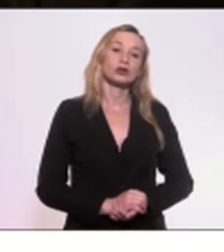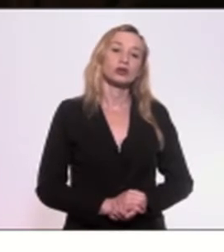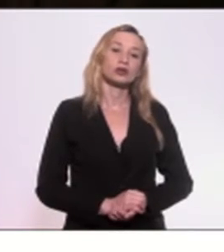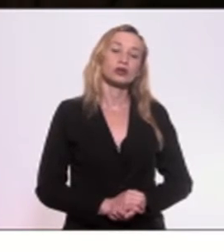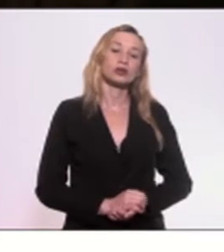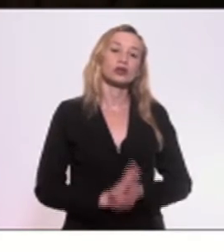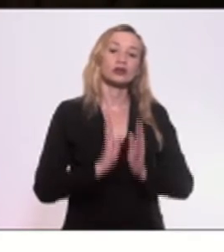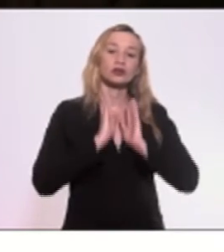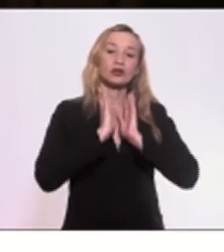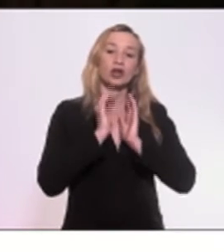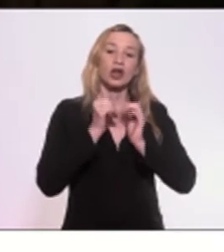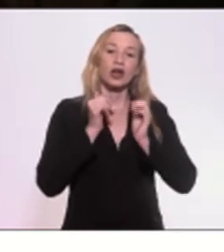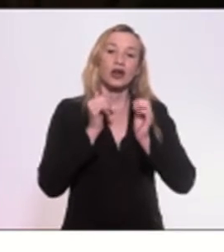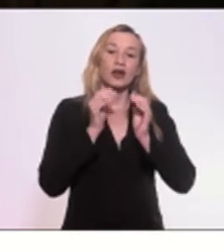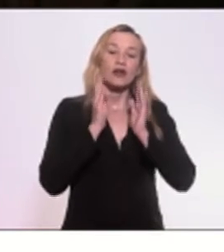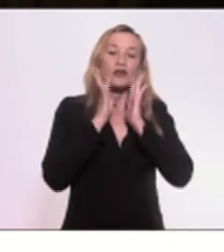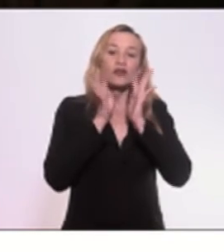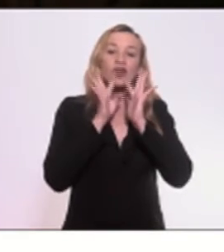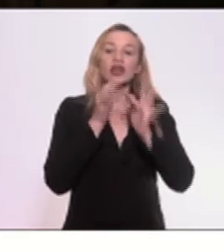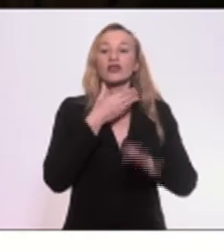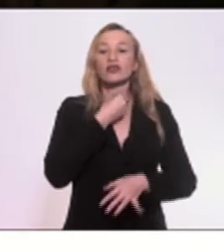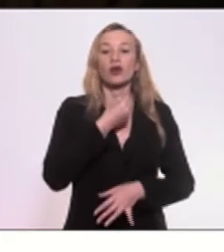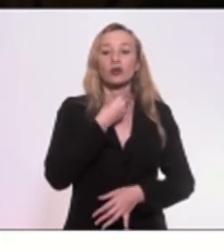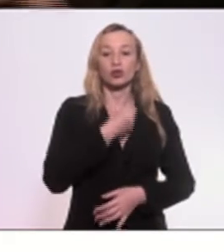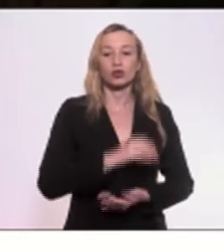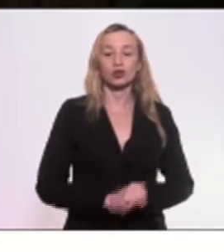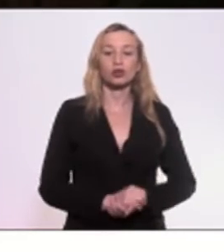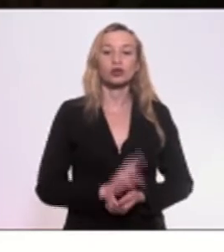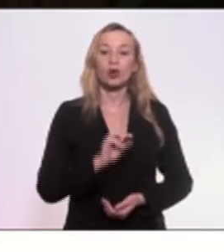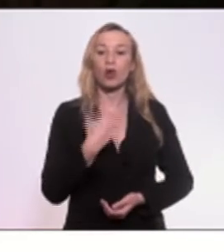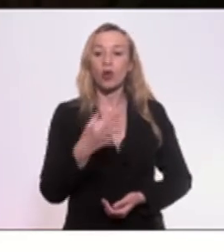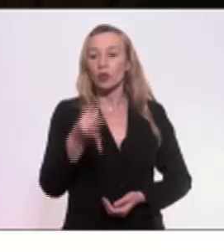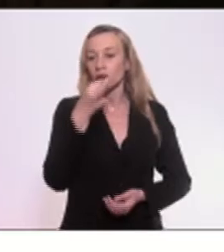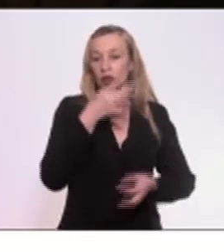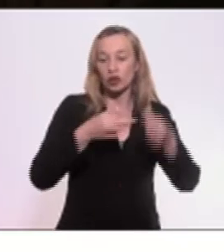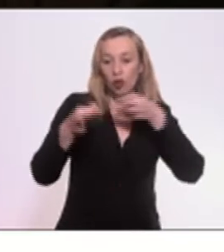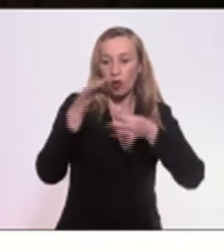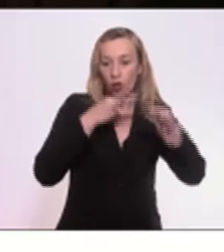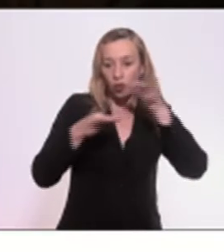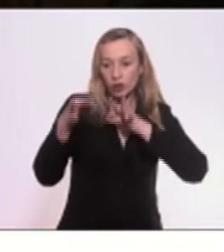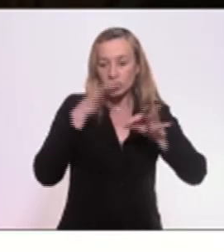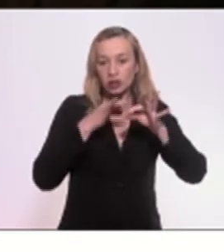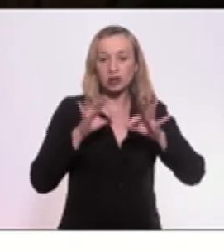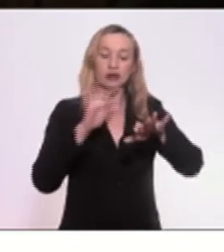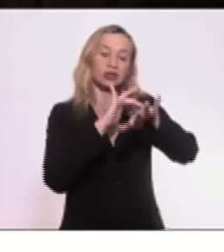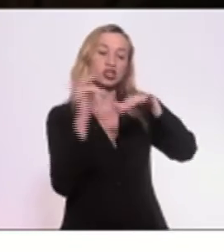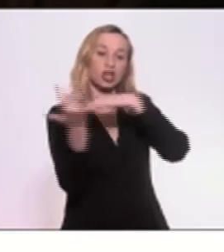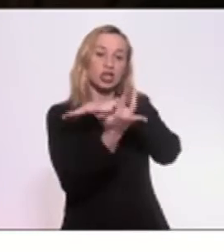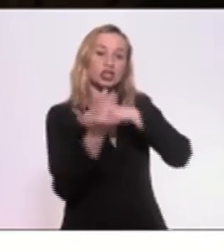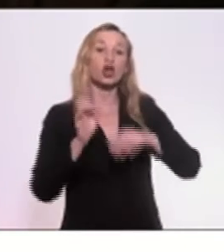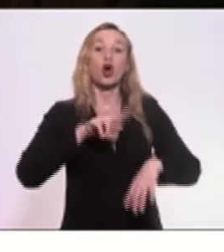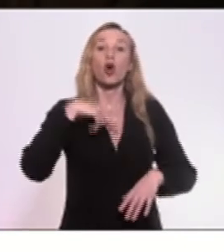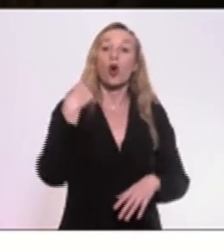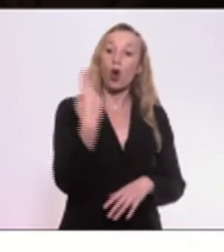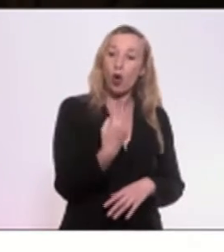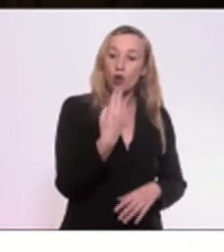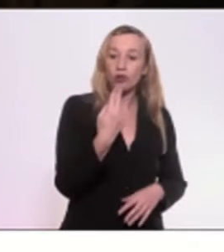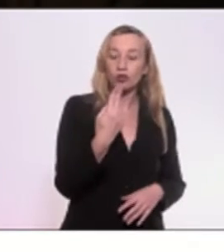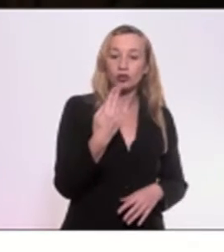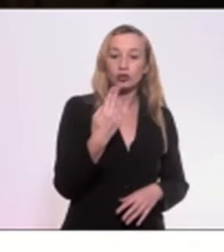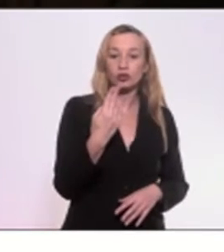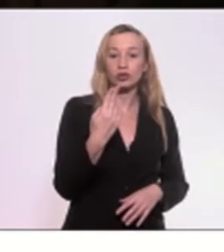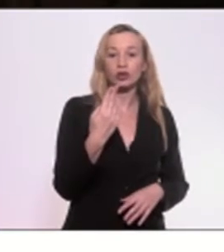fake news ou opinamentos nas redes ou até mesmo na boca